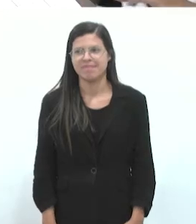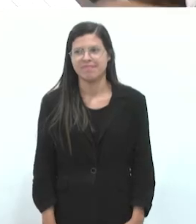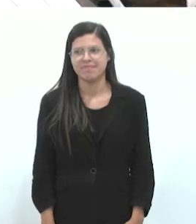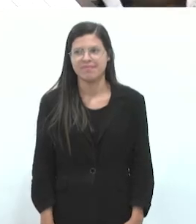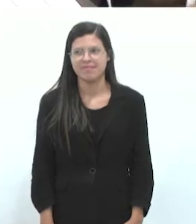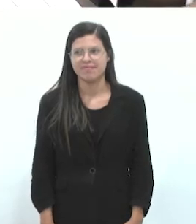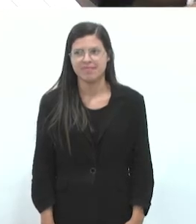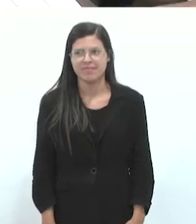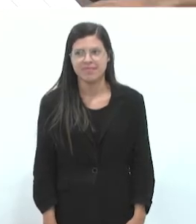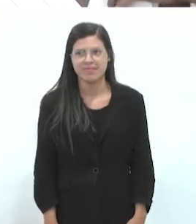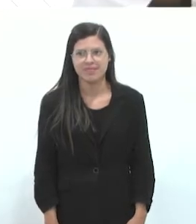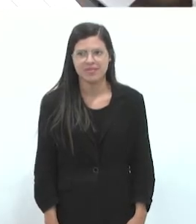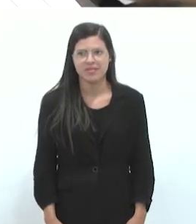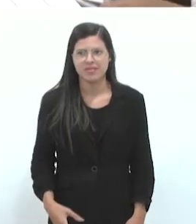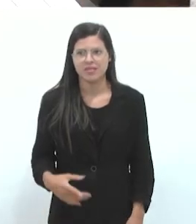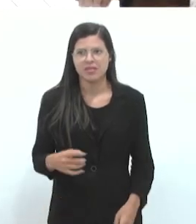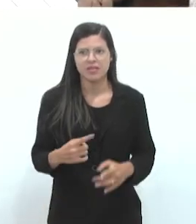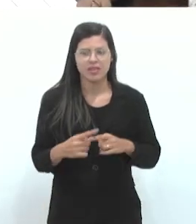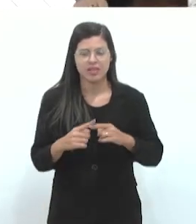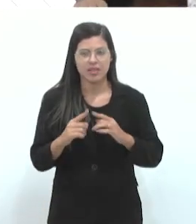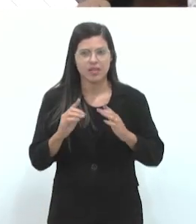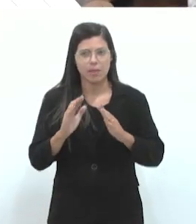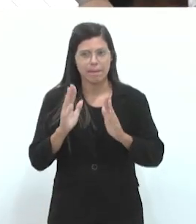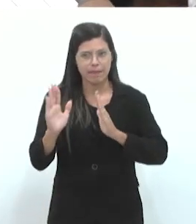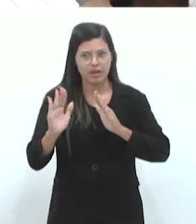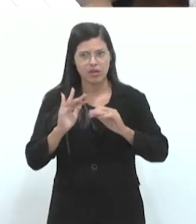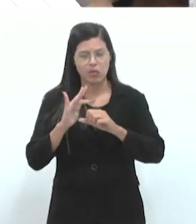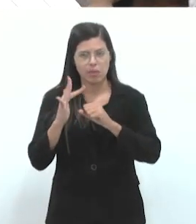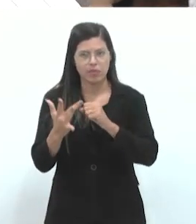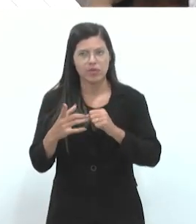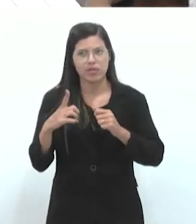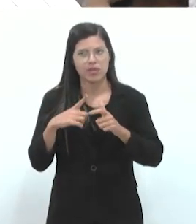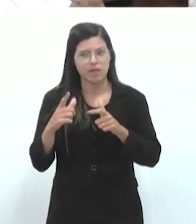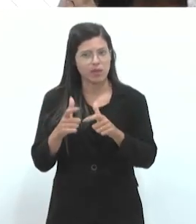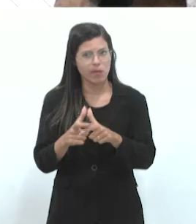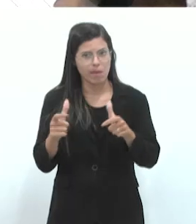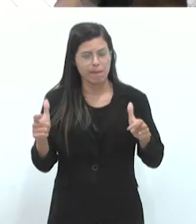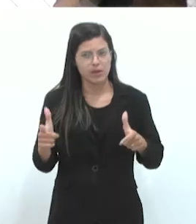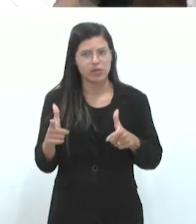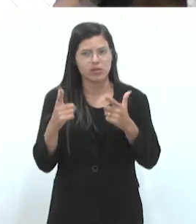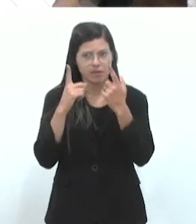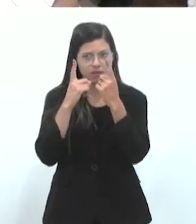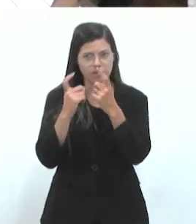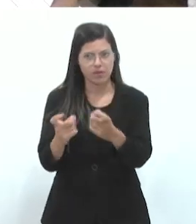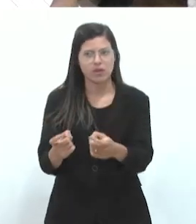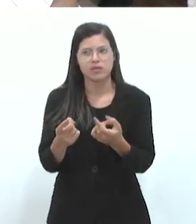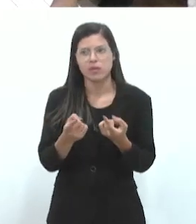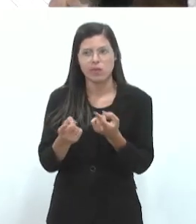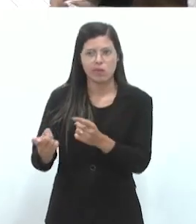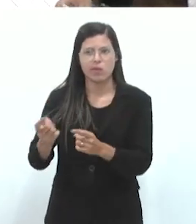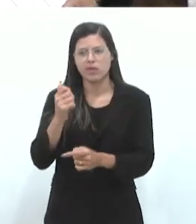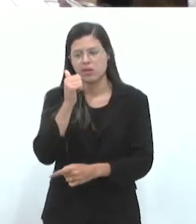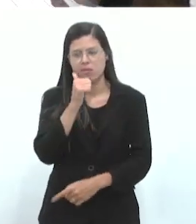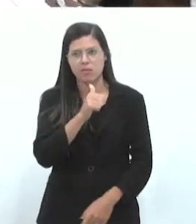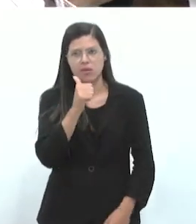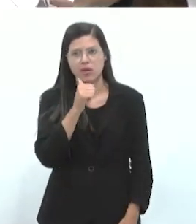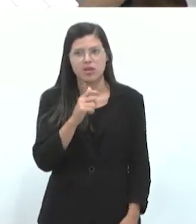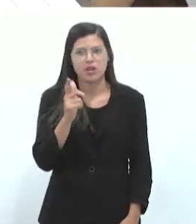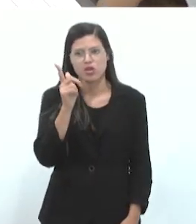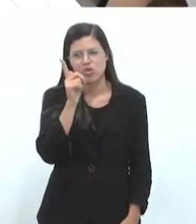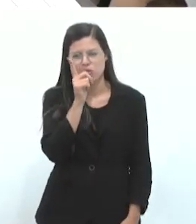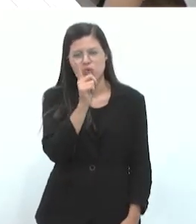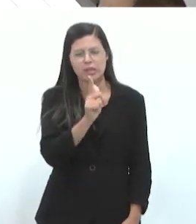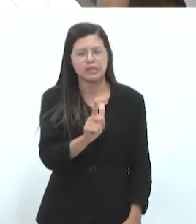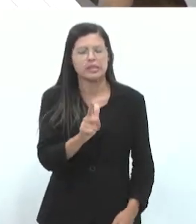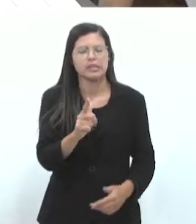teve um aumento no caso de violência doméstica pela presença tão grande das pessoas em casa. E acabou que a gente conseguiu avançar num consenso de ter uma lei